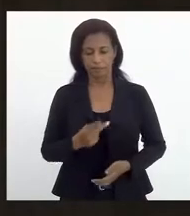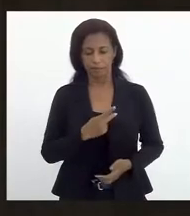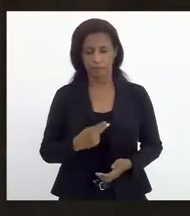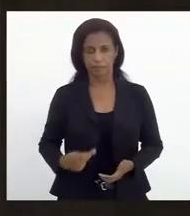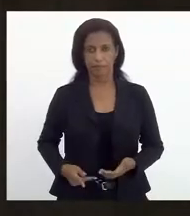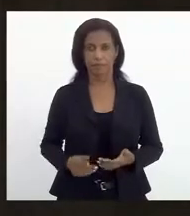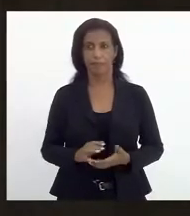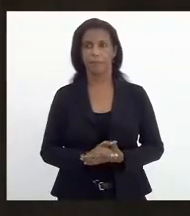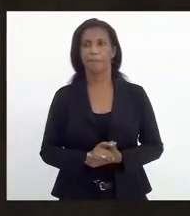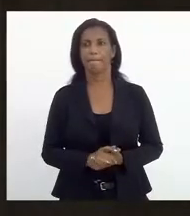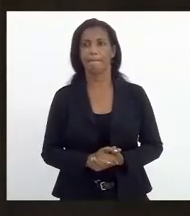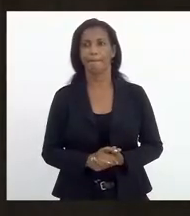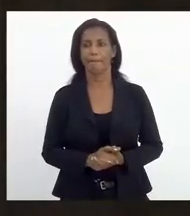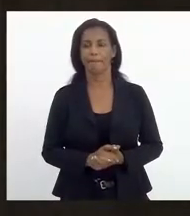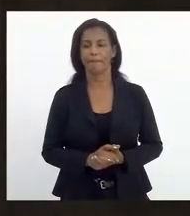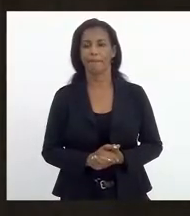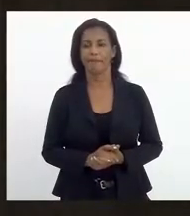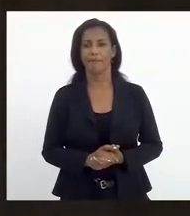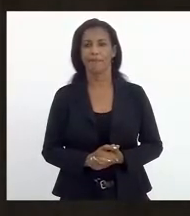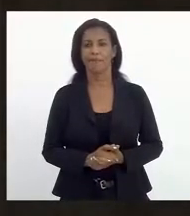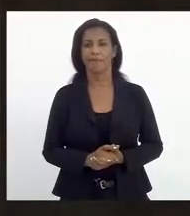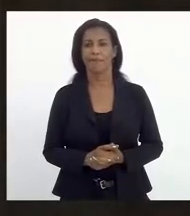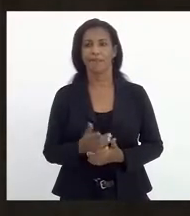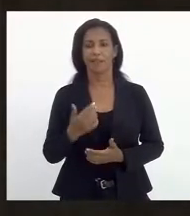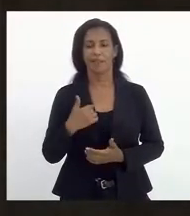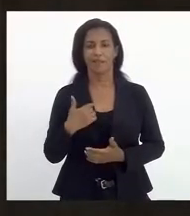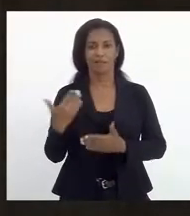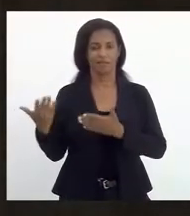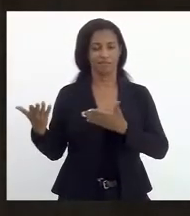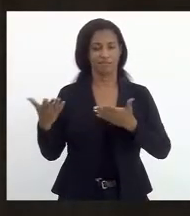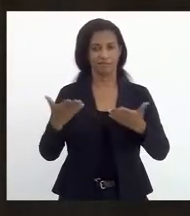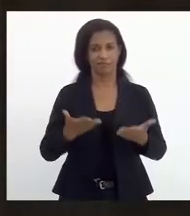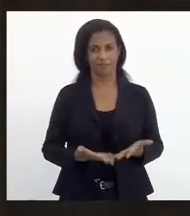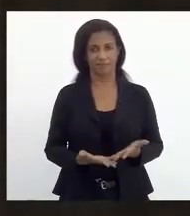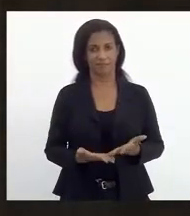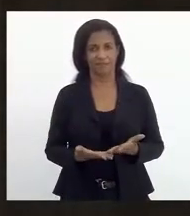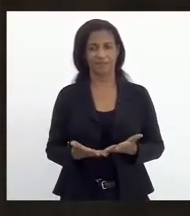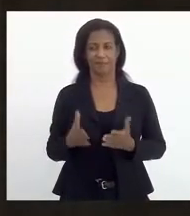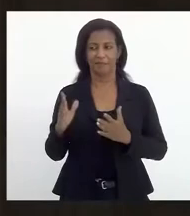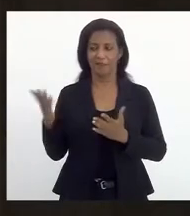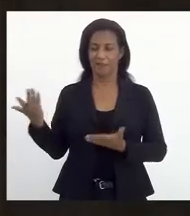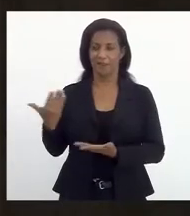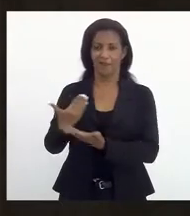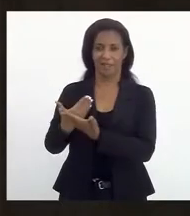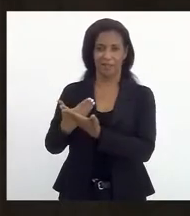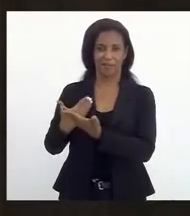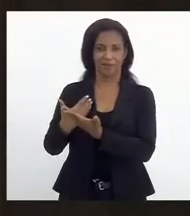presidente, eu fui instado aqui pelos meus pares